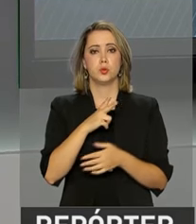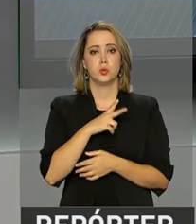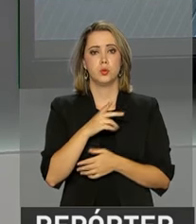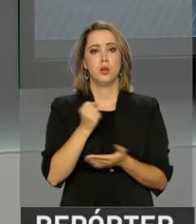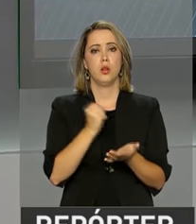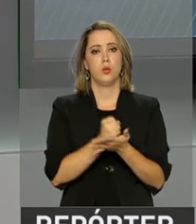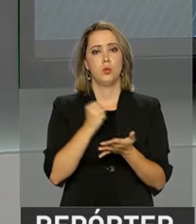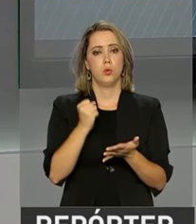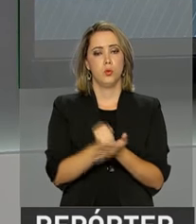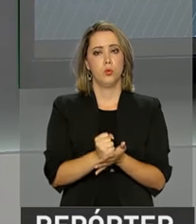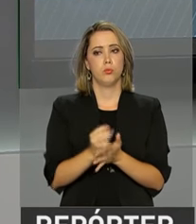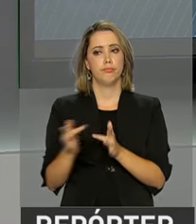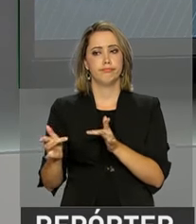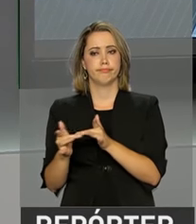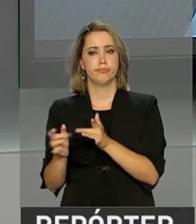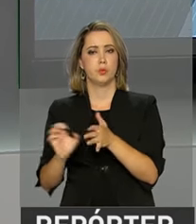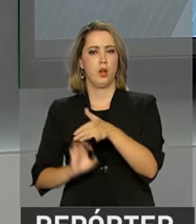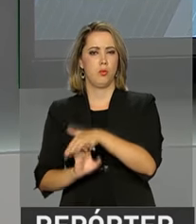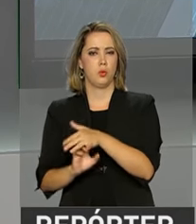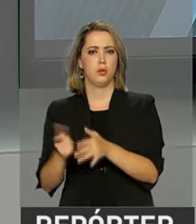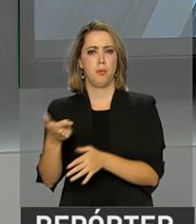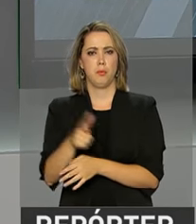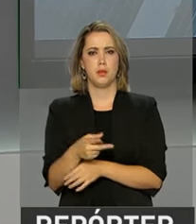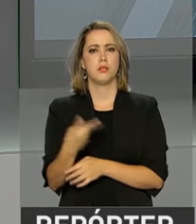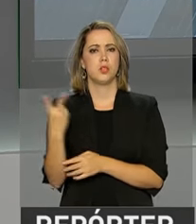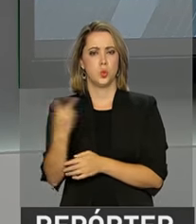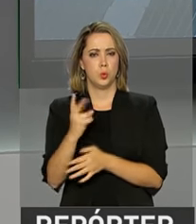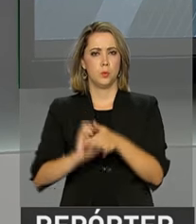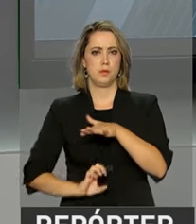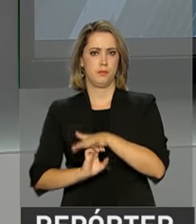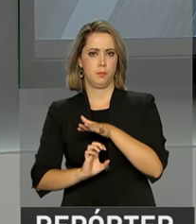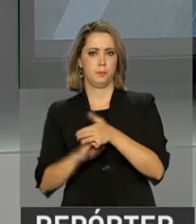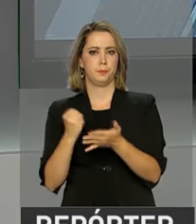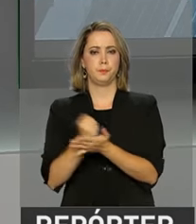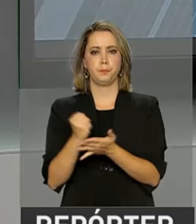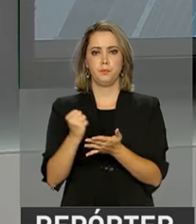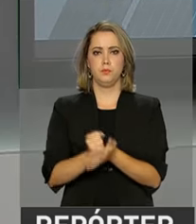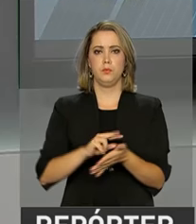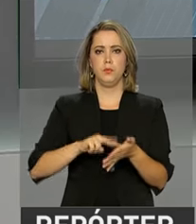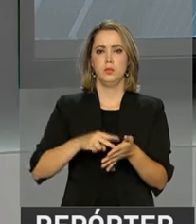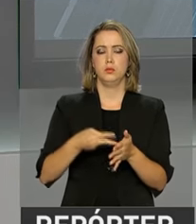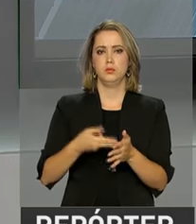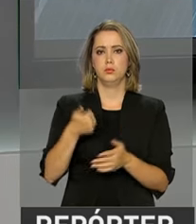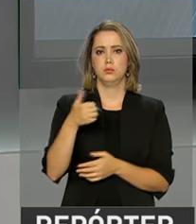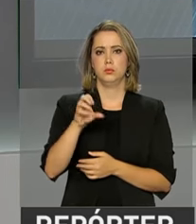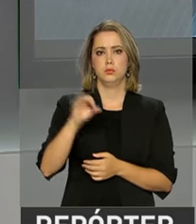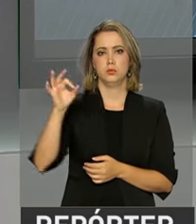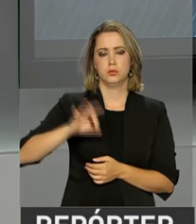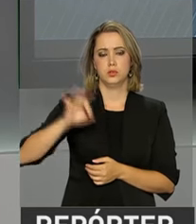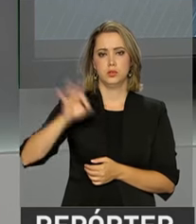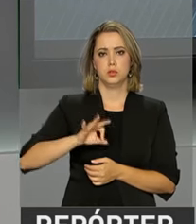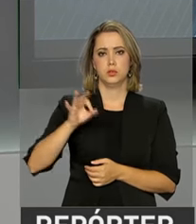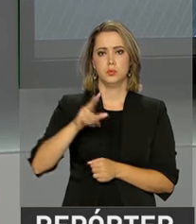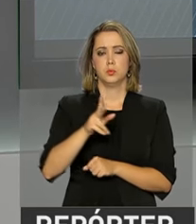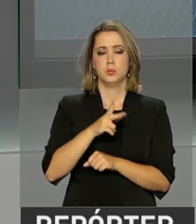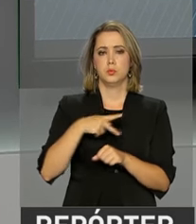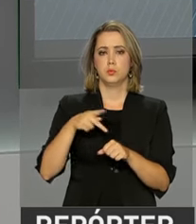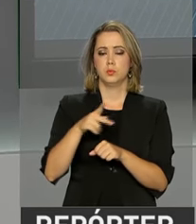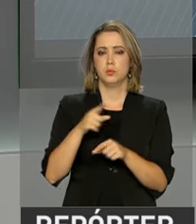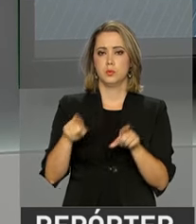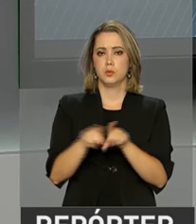contratados de forma indireta. O número equivale a quase 19% dos empregados no país naquele ano, incluindo